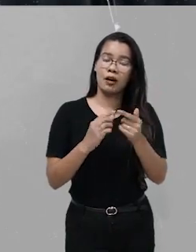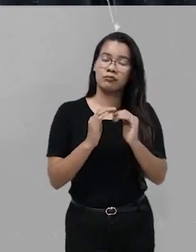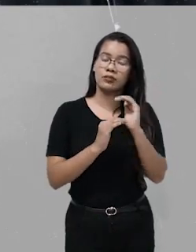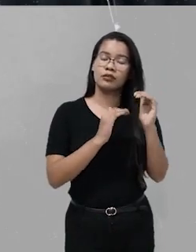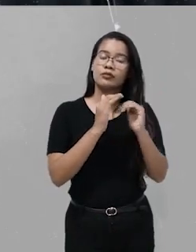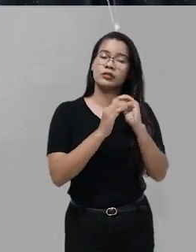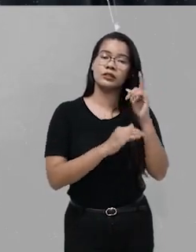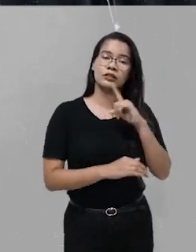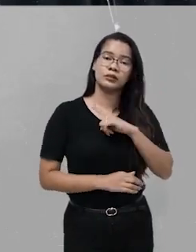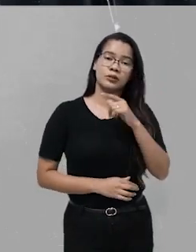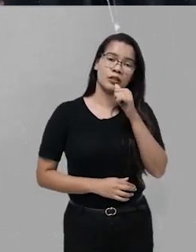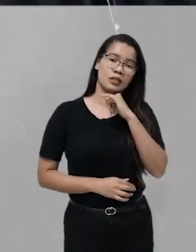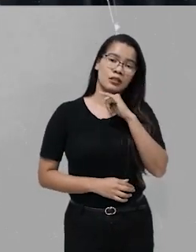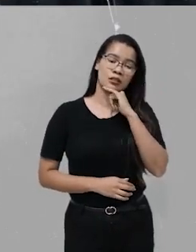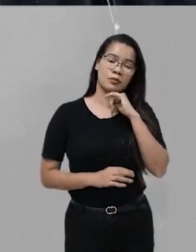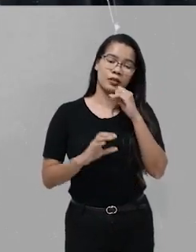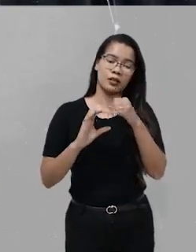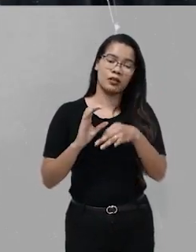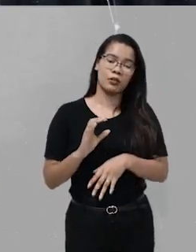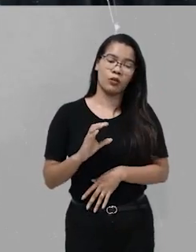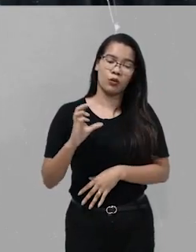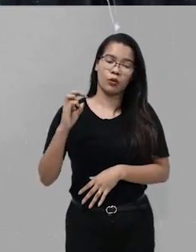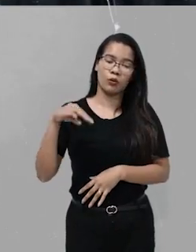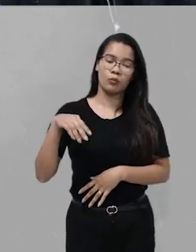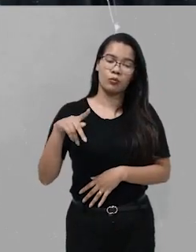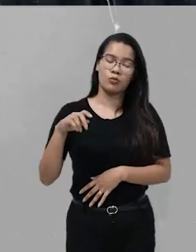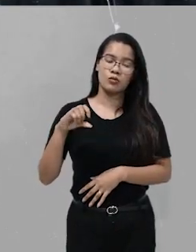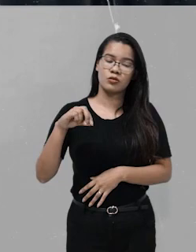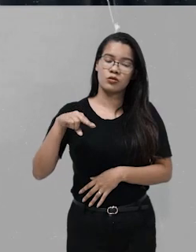de característica composicional, de